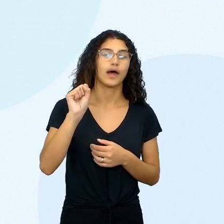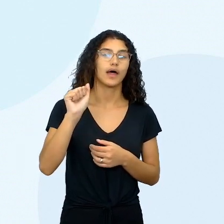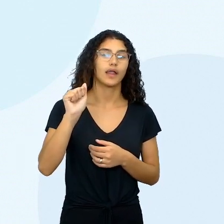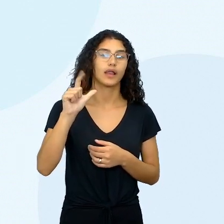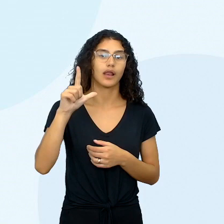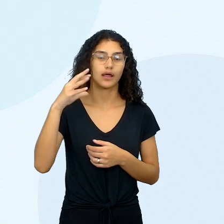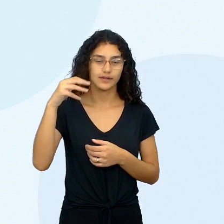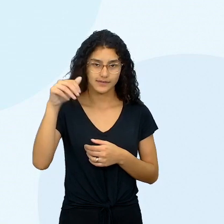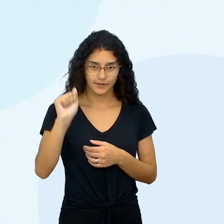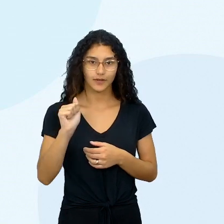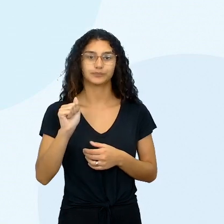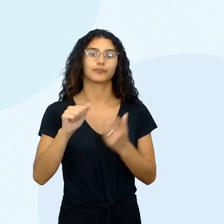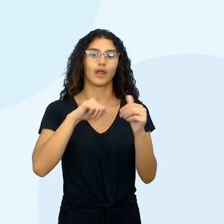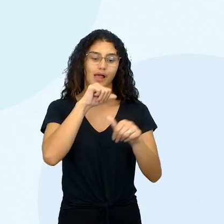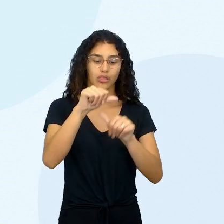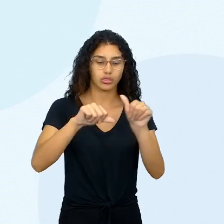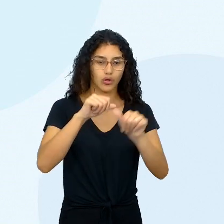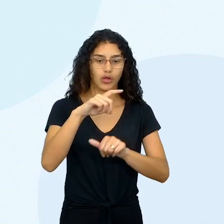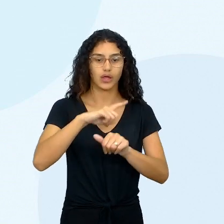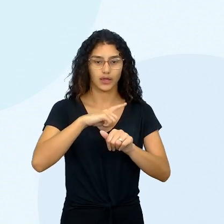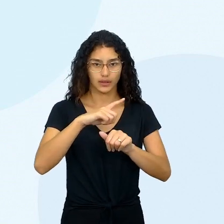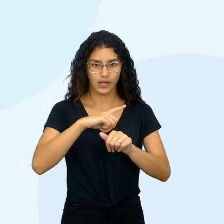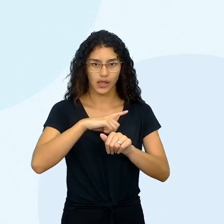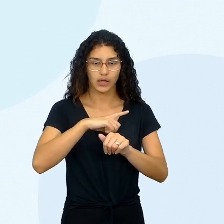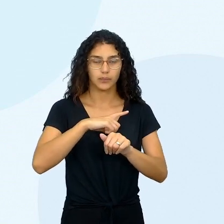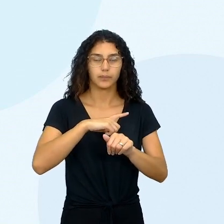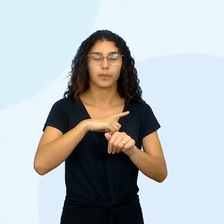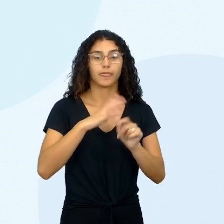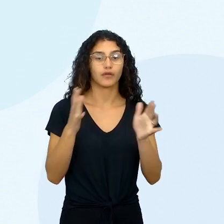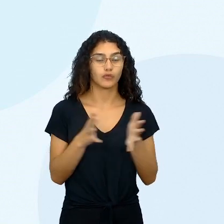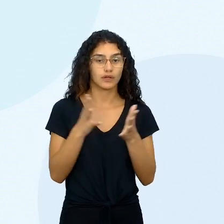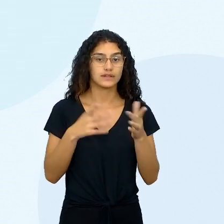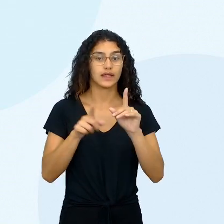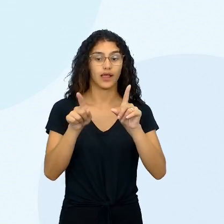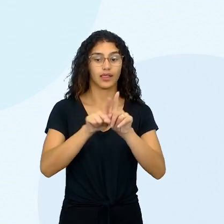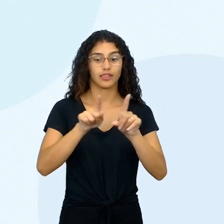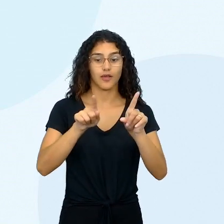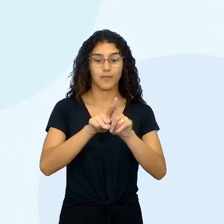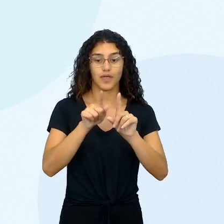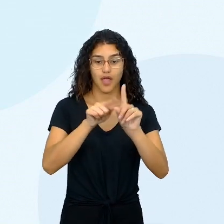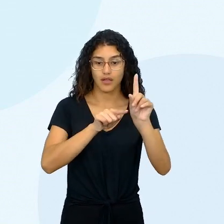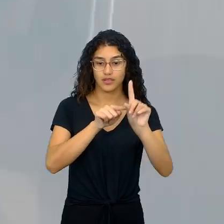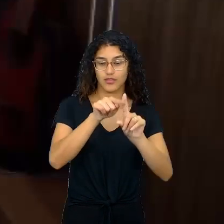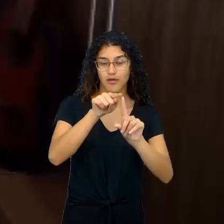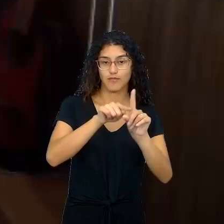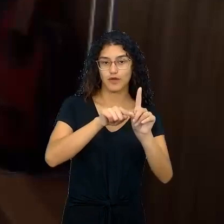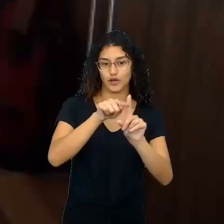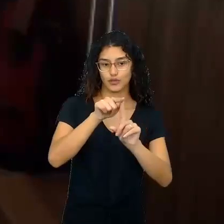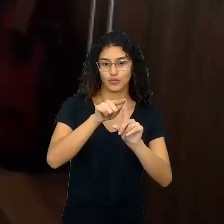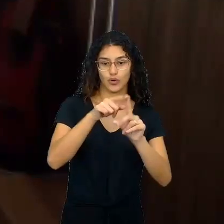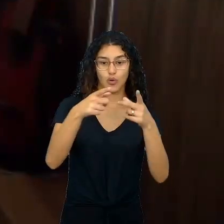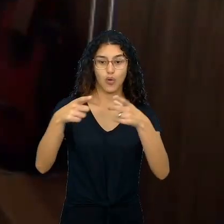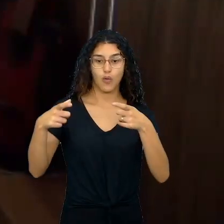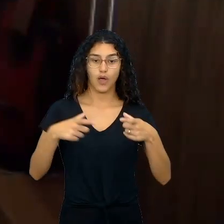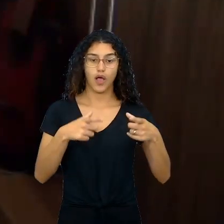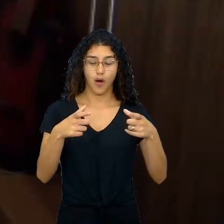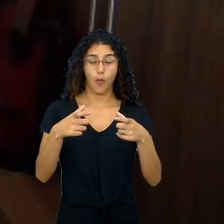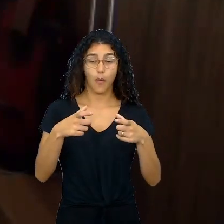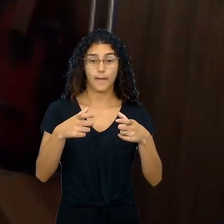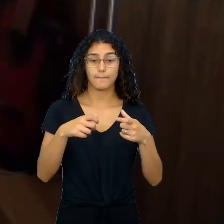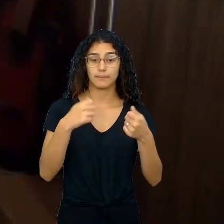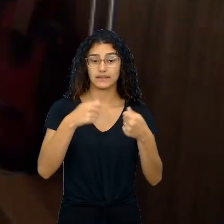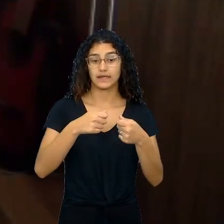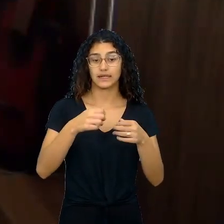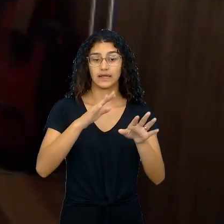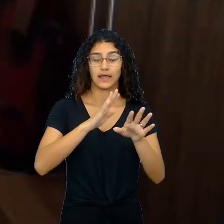stream, a mudança no jet stream, ele influencia também a temperatura em regiões que deveriam ter